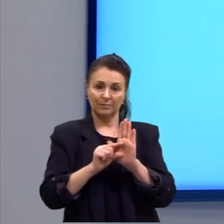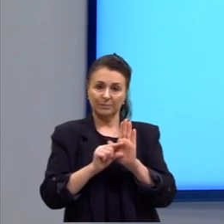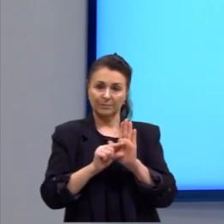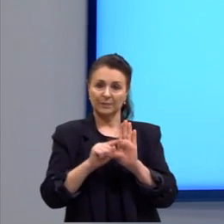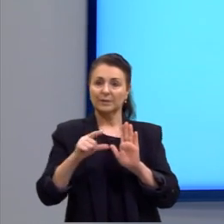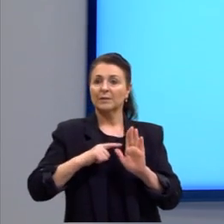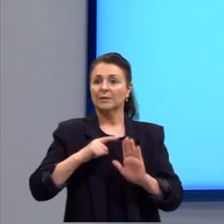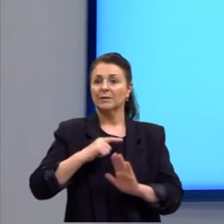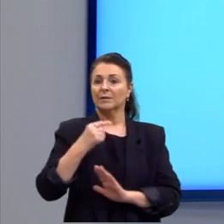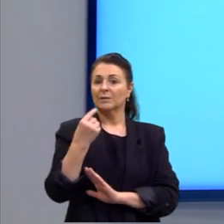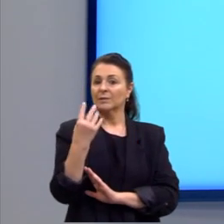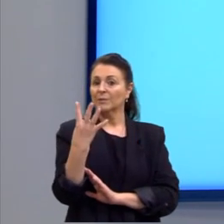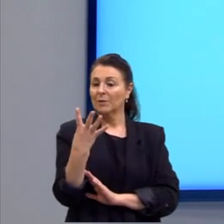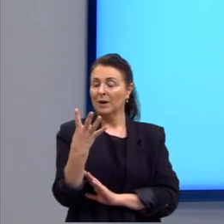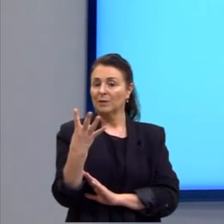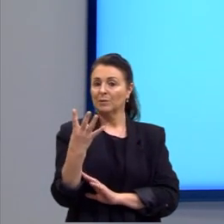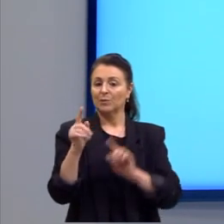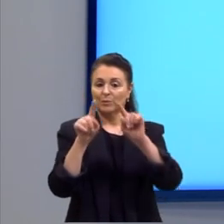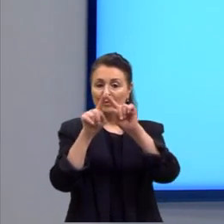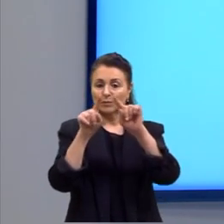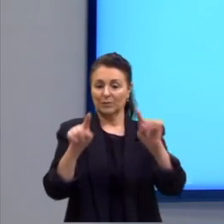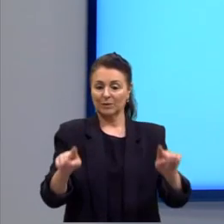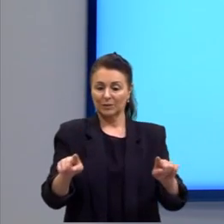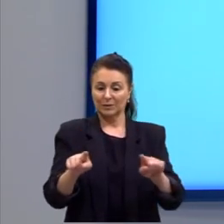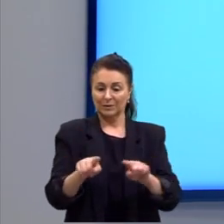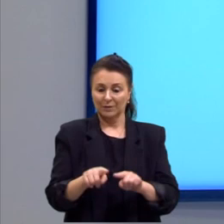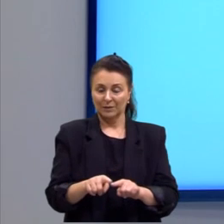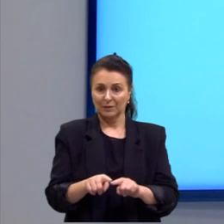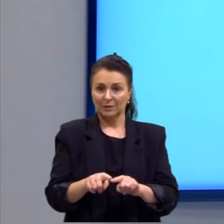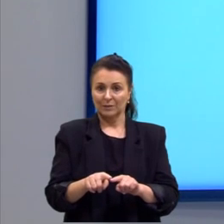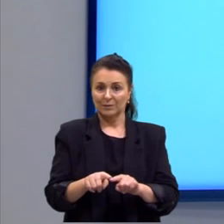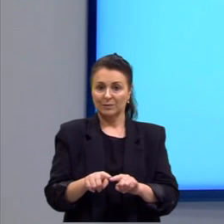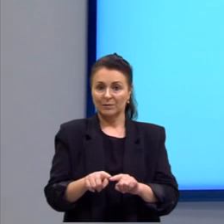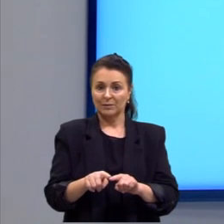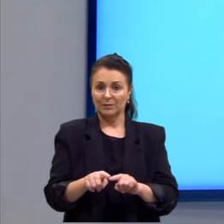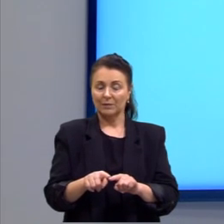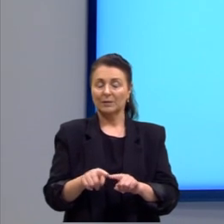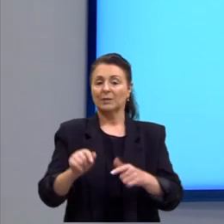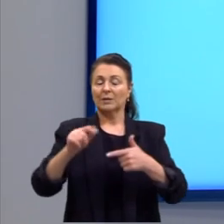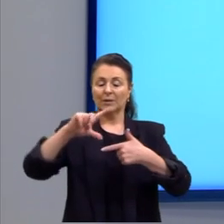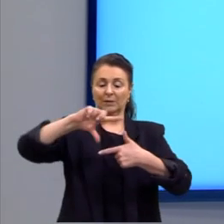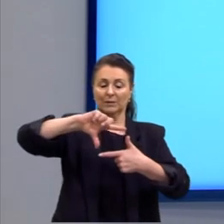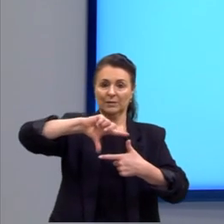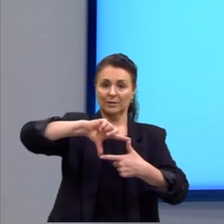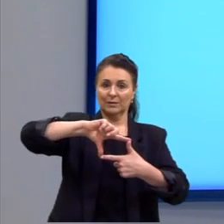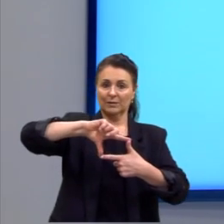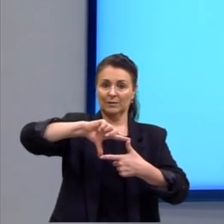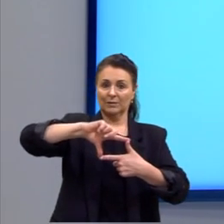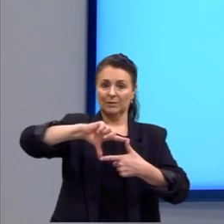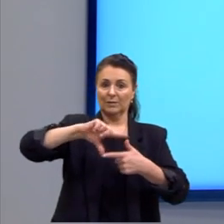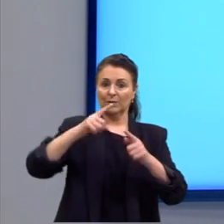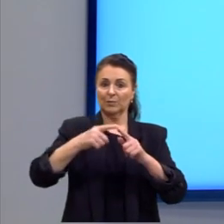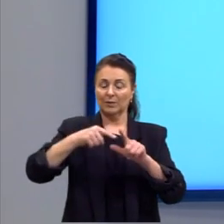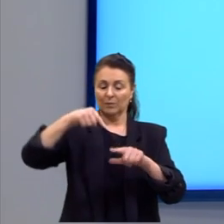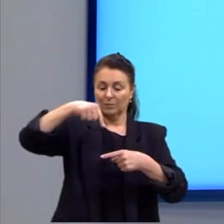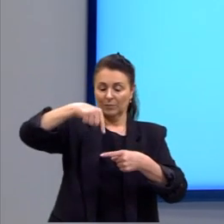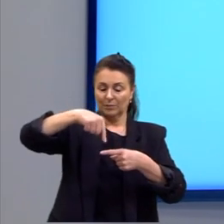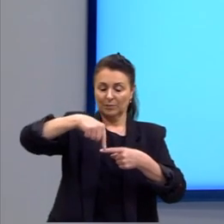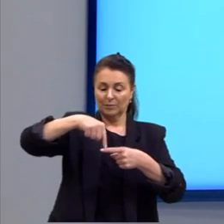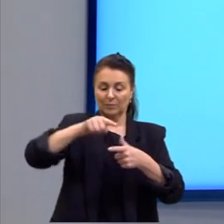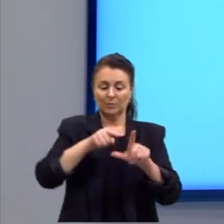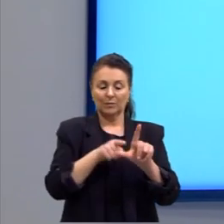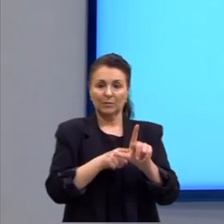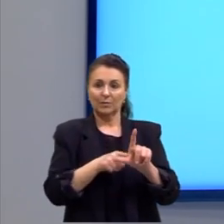nós formamos quatro triângulos retângulos né porque as diagonais são perpendiculares área pode ser